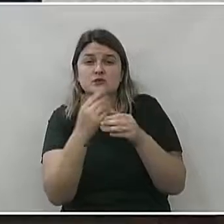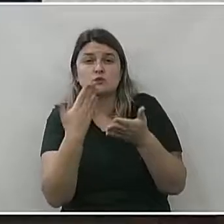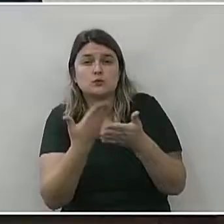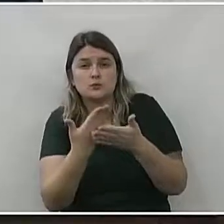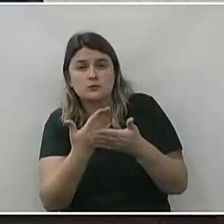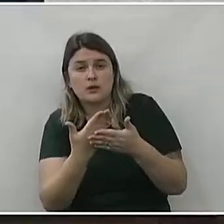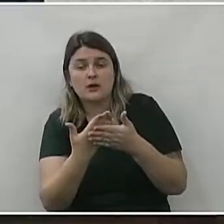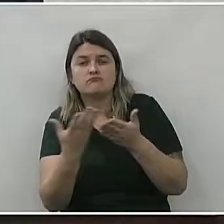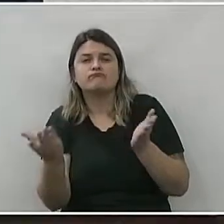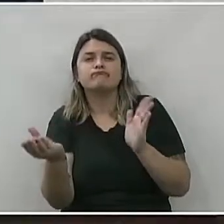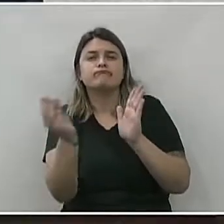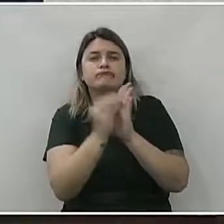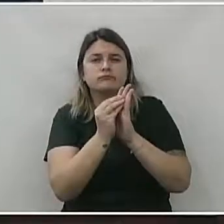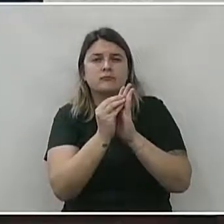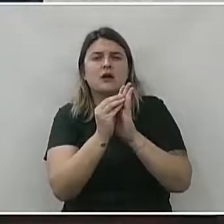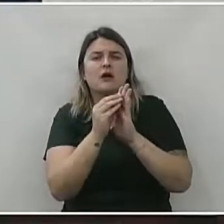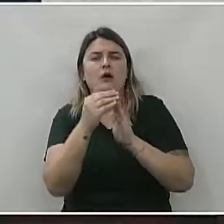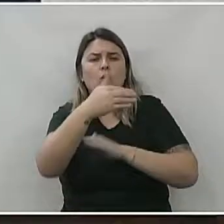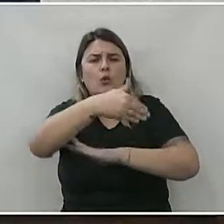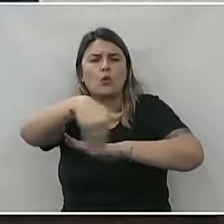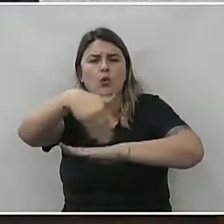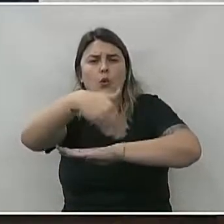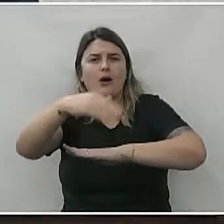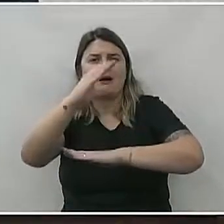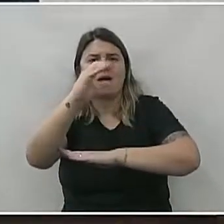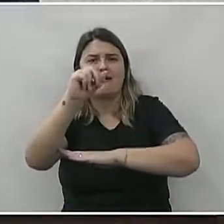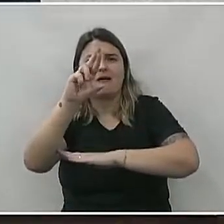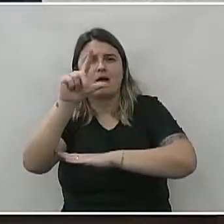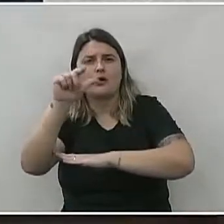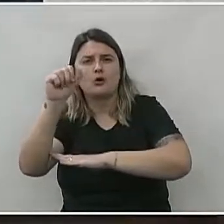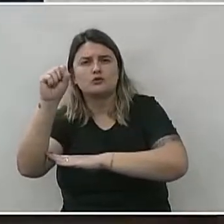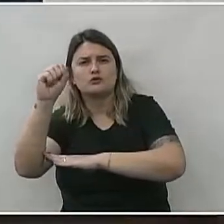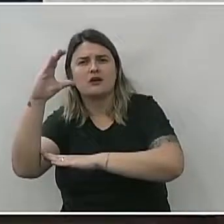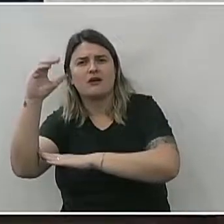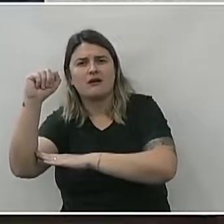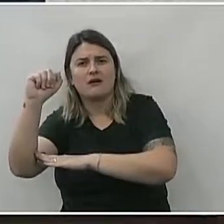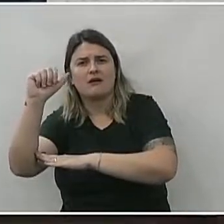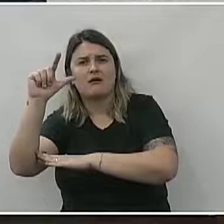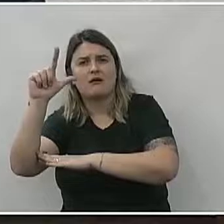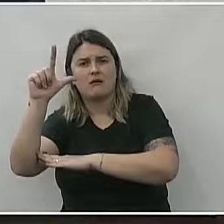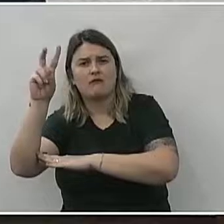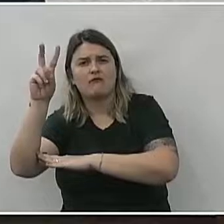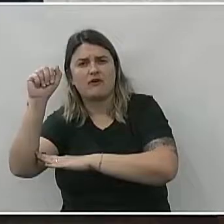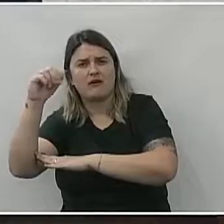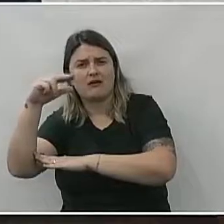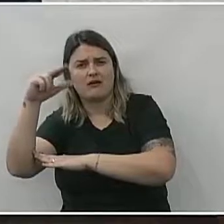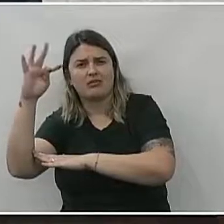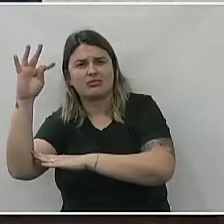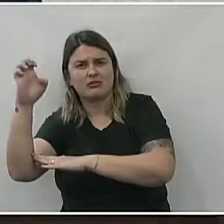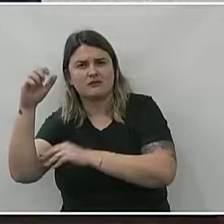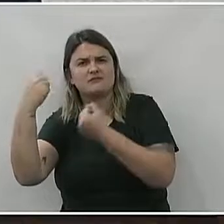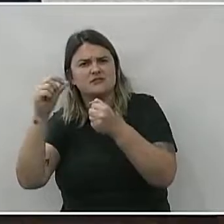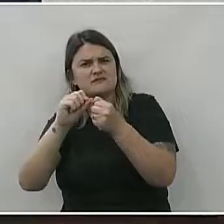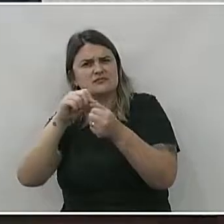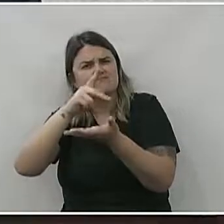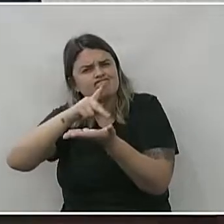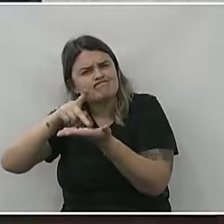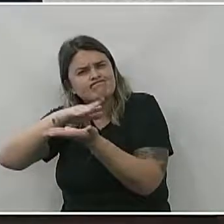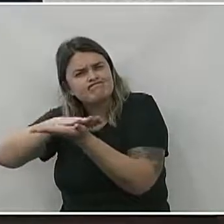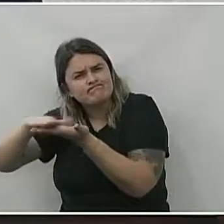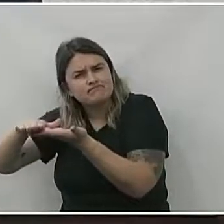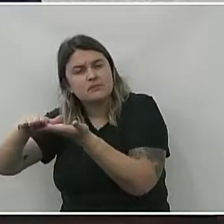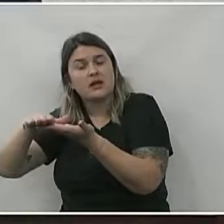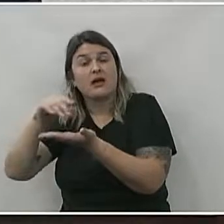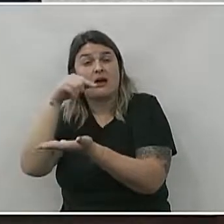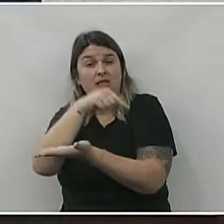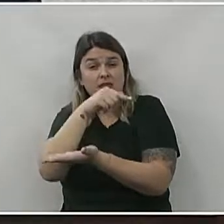estudos e incluam o final da rua Carlos Cavalcante no programa de asfaltamento. Justificativa. A referida via,